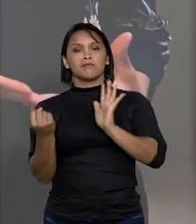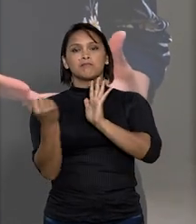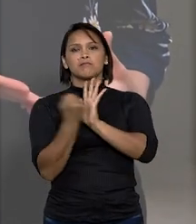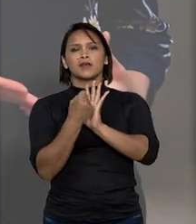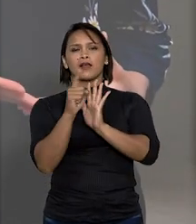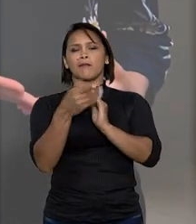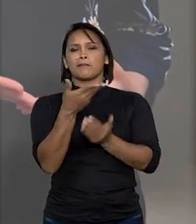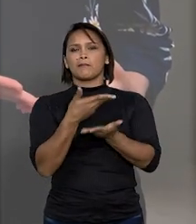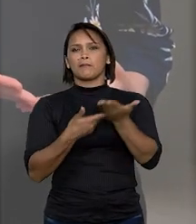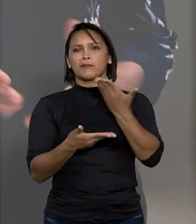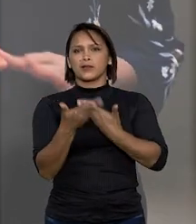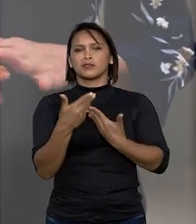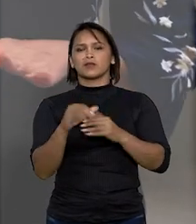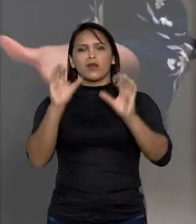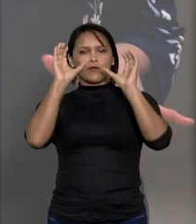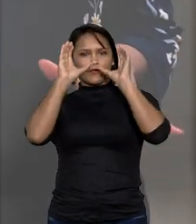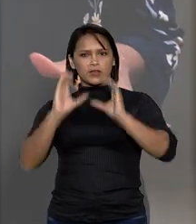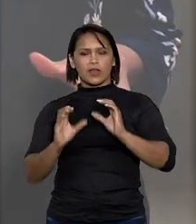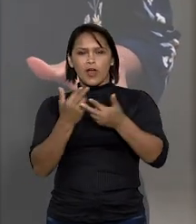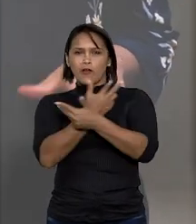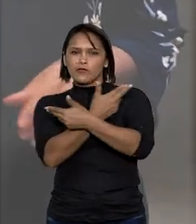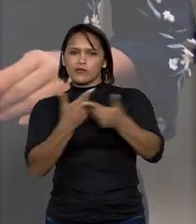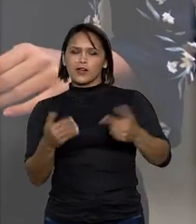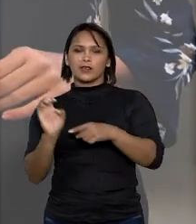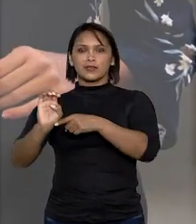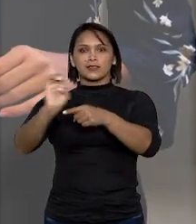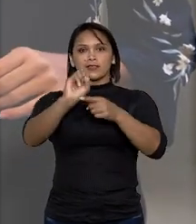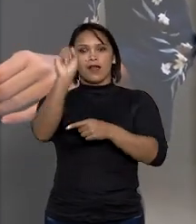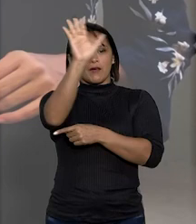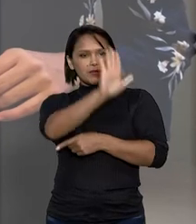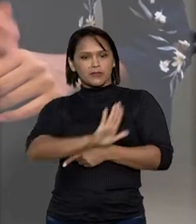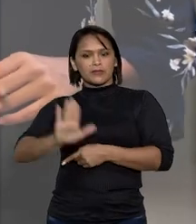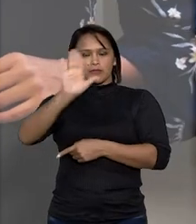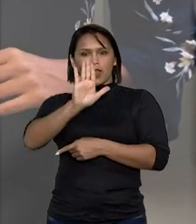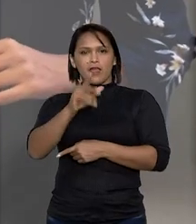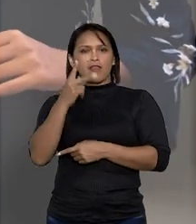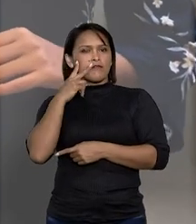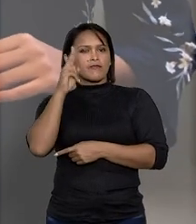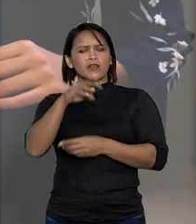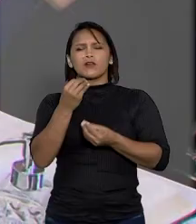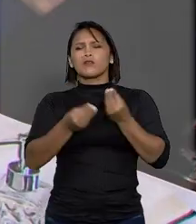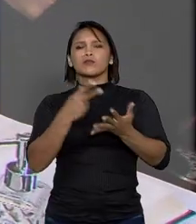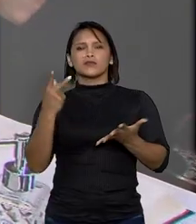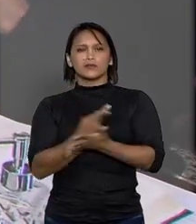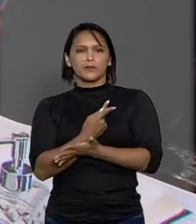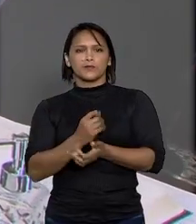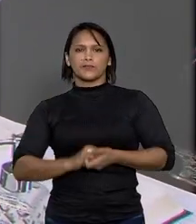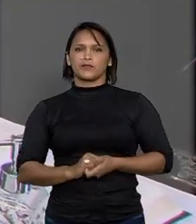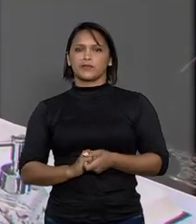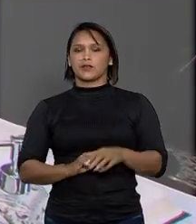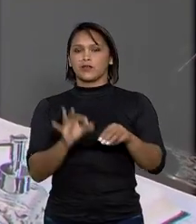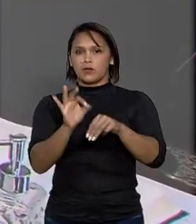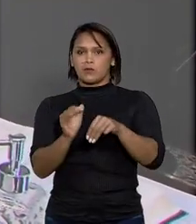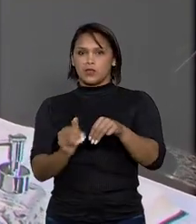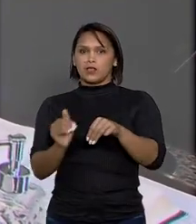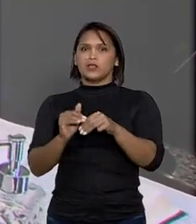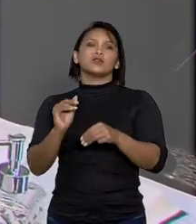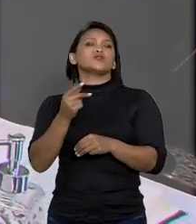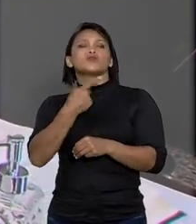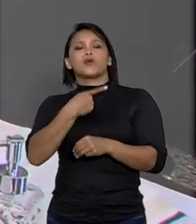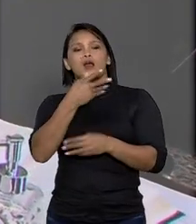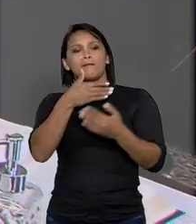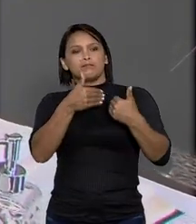marcada pela participação de cidadãos de vários estados do país vamos ver como foi o Ministro Humberto Martins